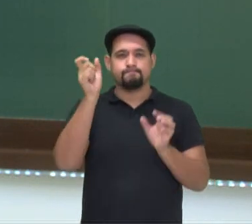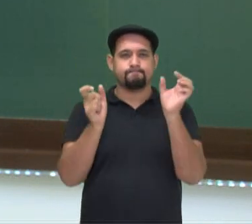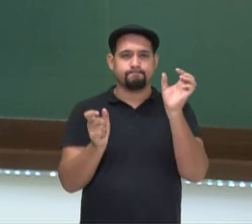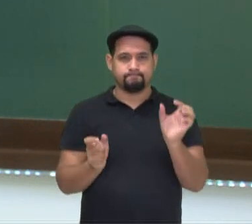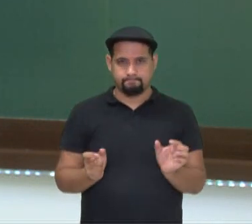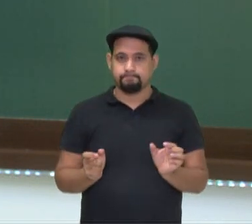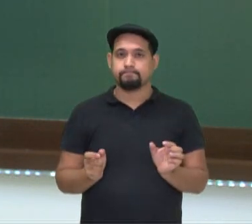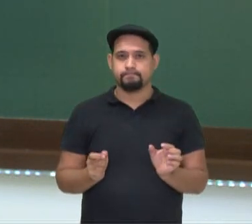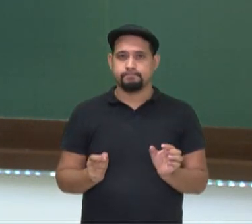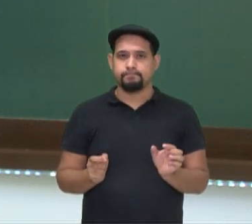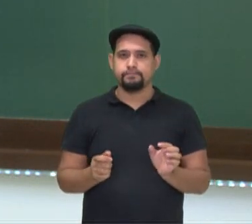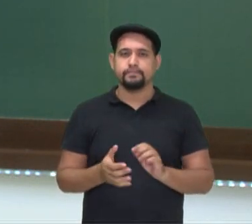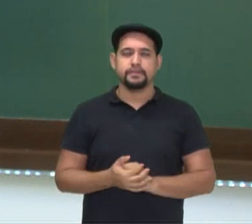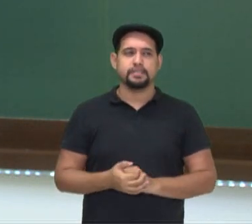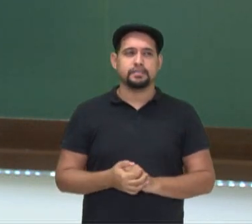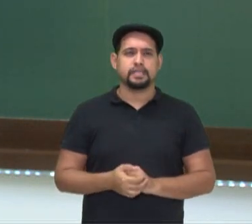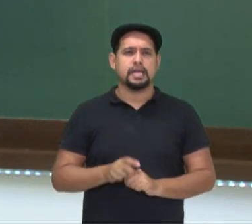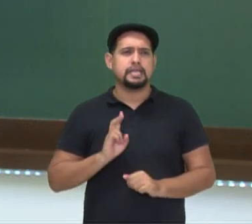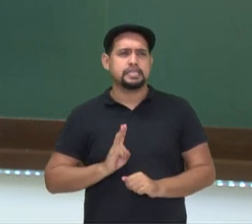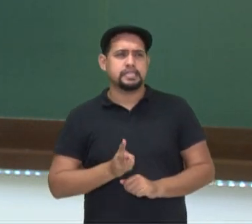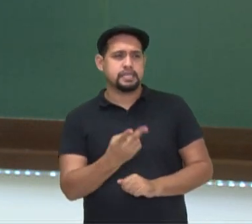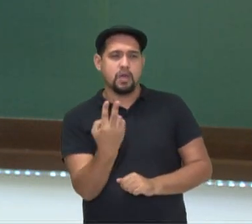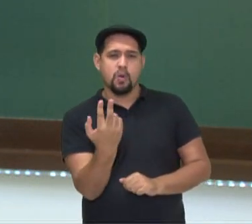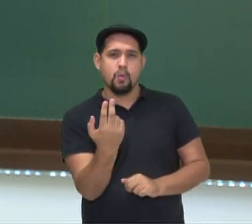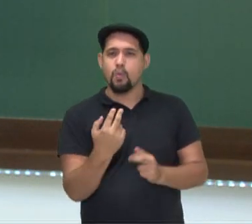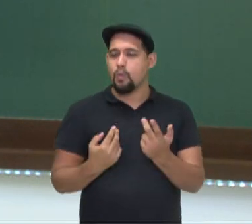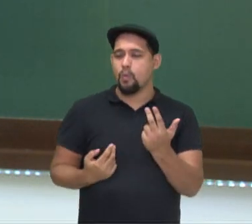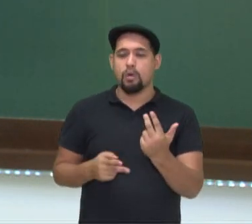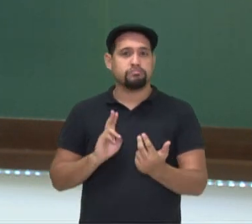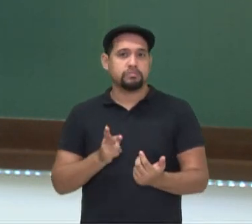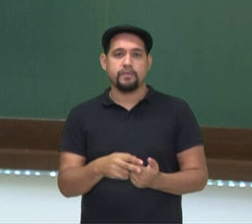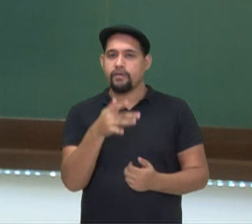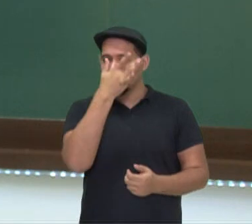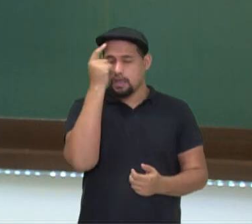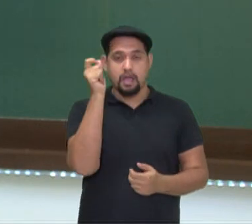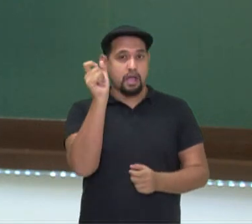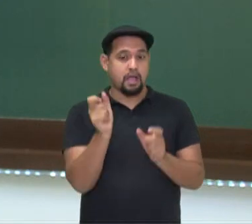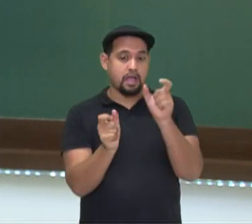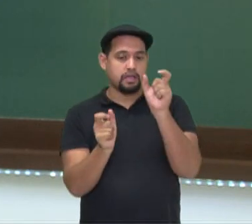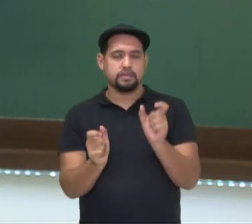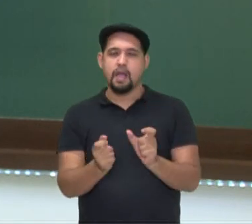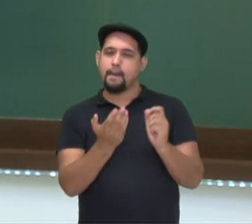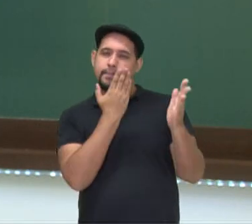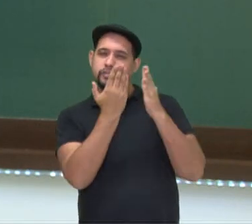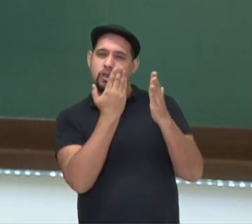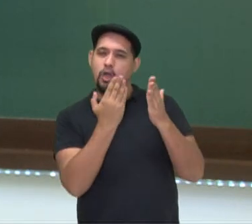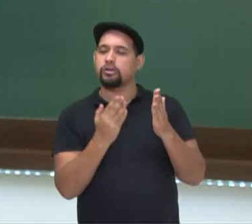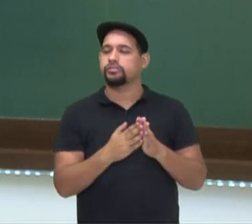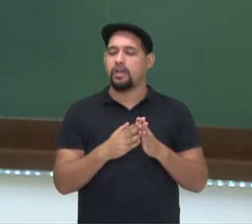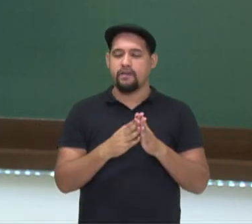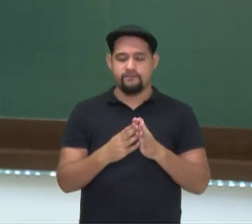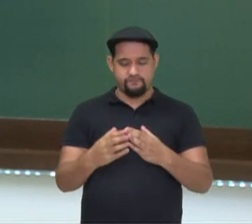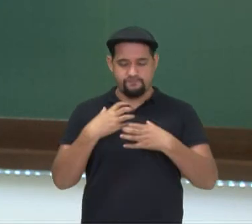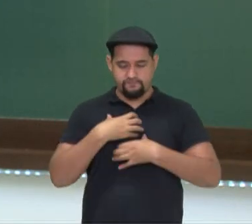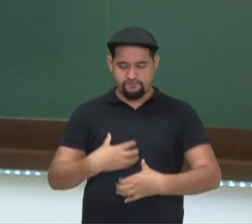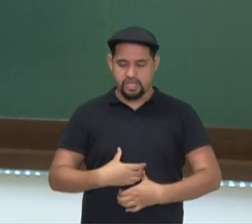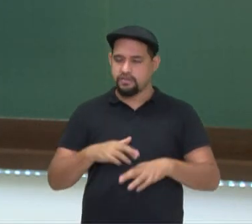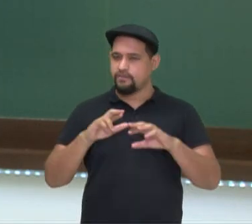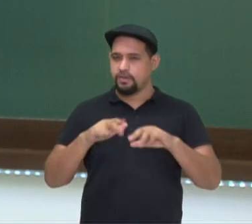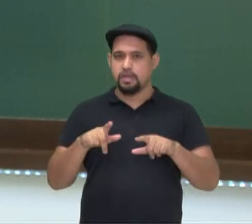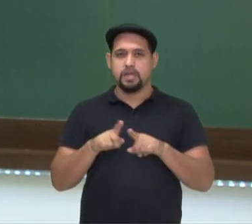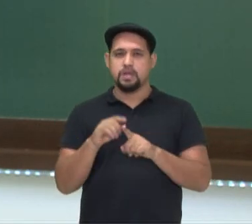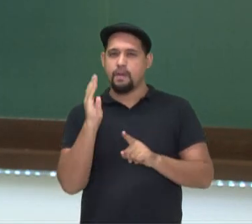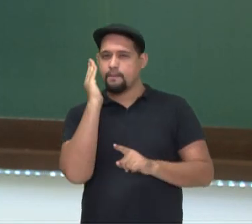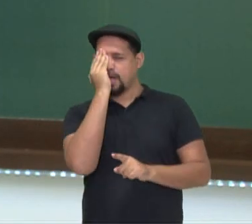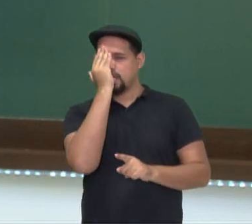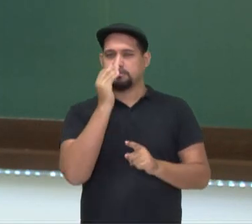personagens, né, sempre iguais. Então vai ter ali características psicológicas, físicas, de figurino, de